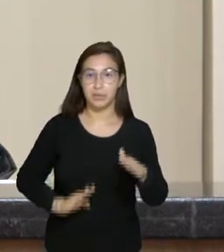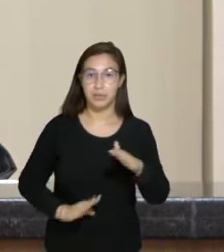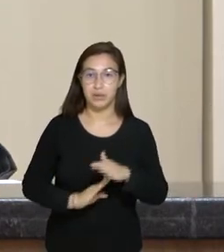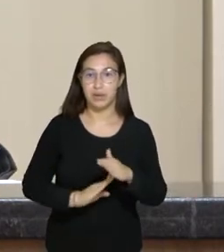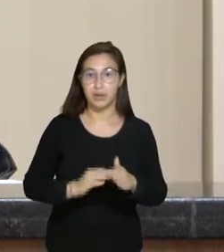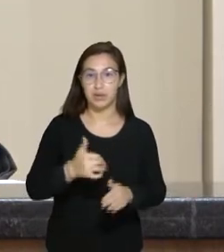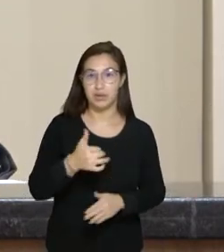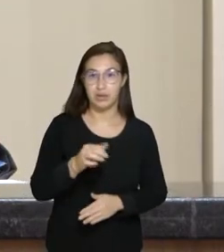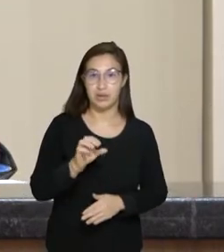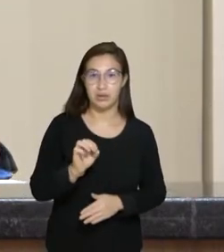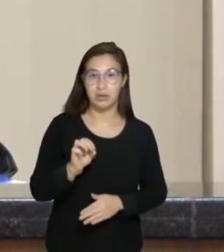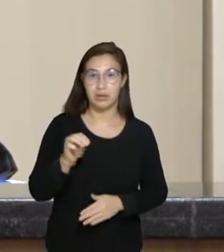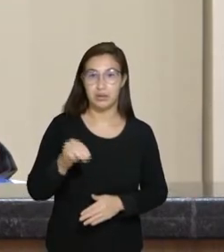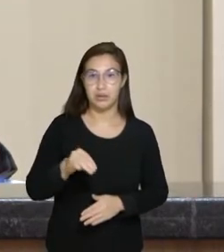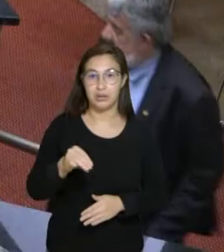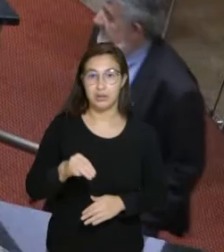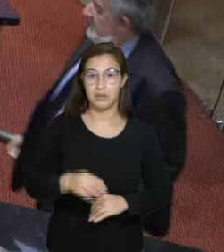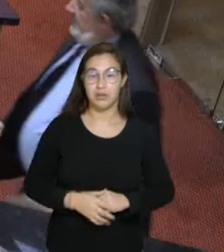minutos.